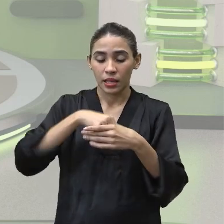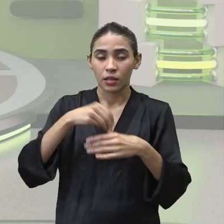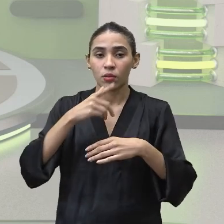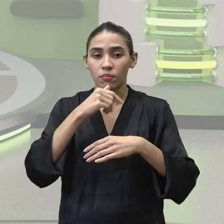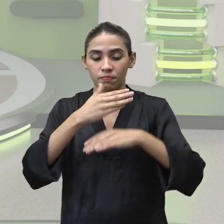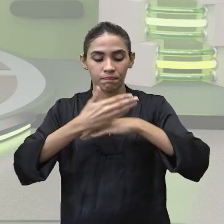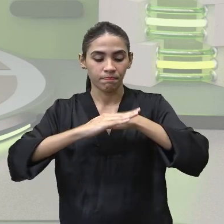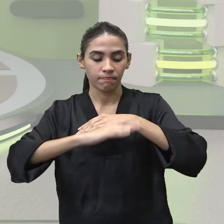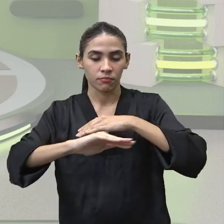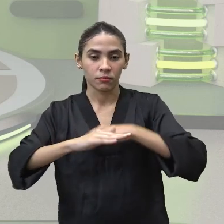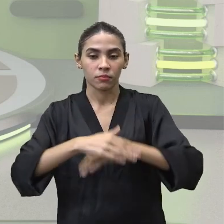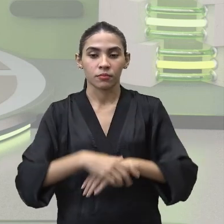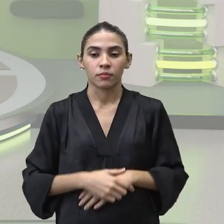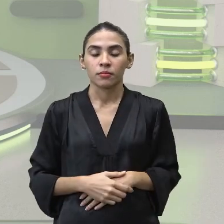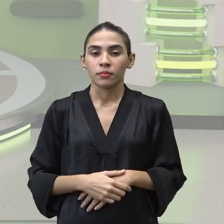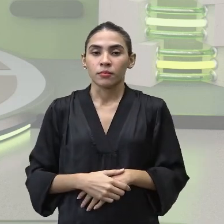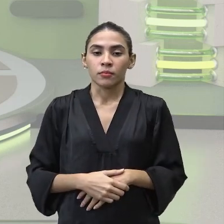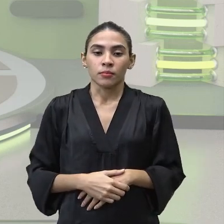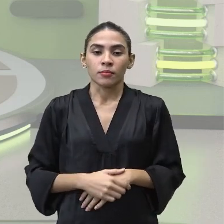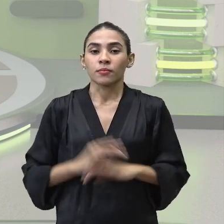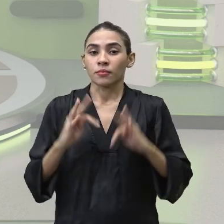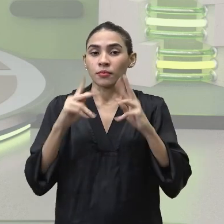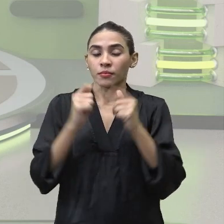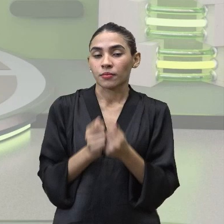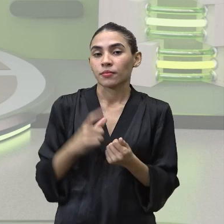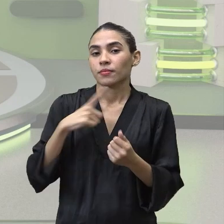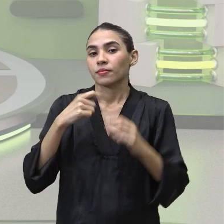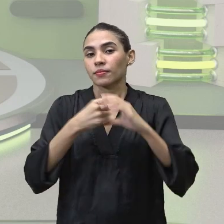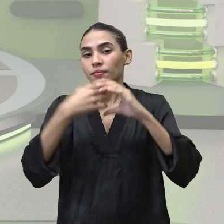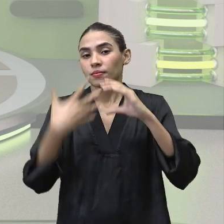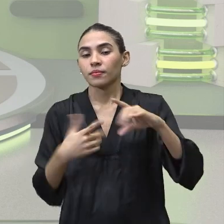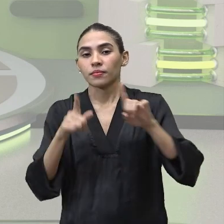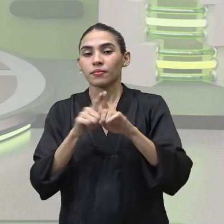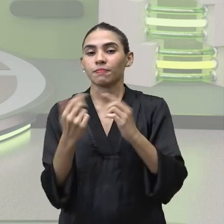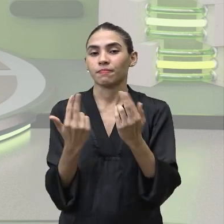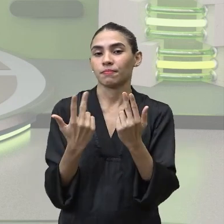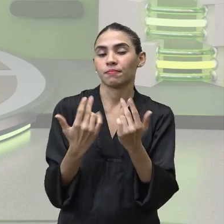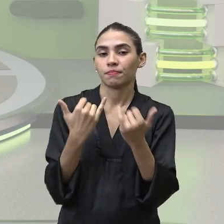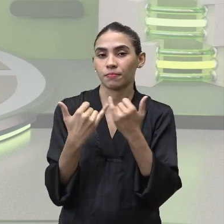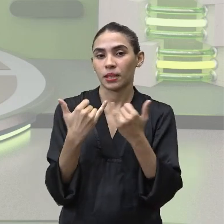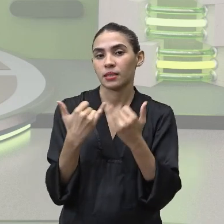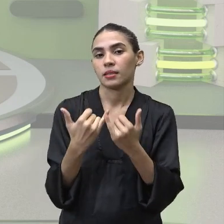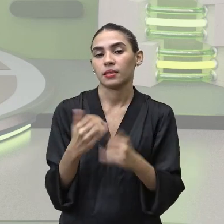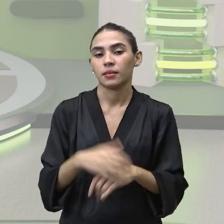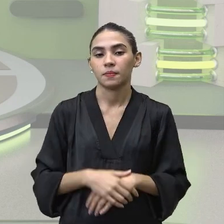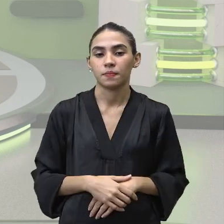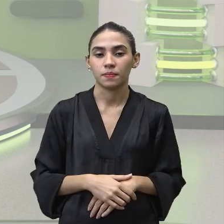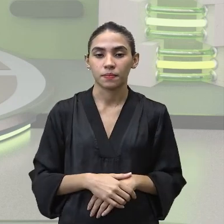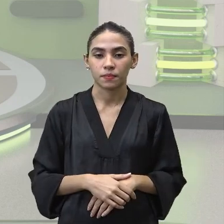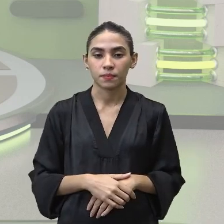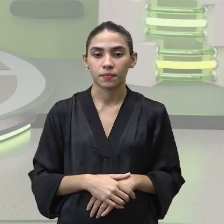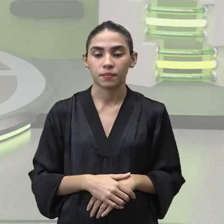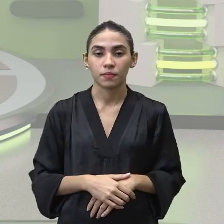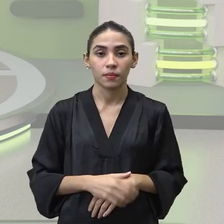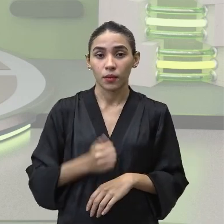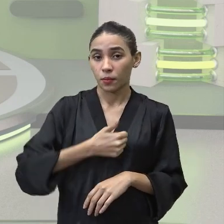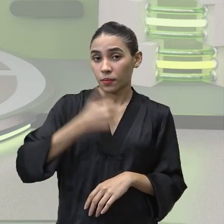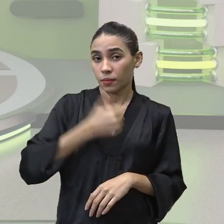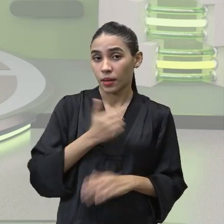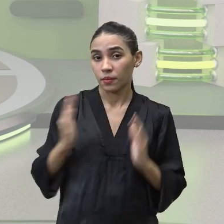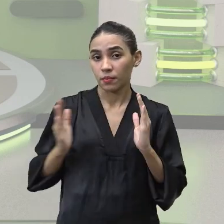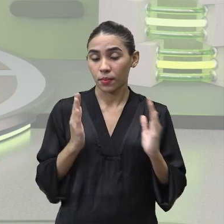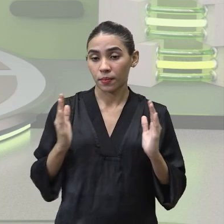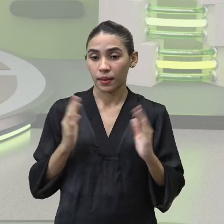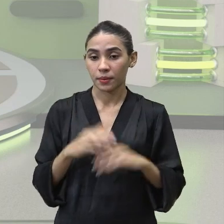aquático. E todos eles vão possuir uma característica comum dentro do meio reprodutivo. No primeiro